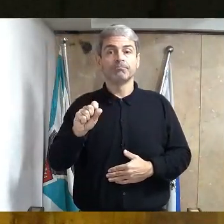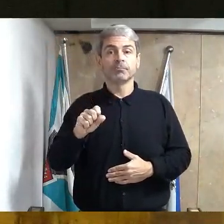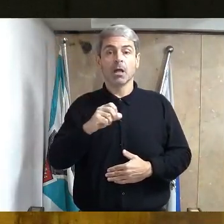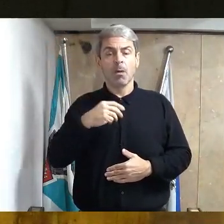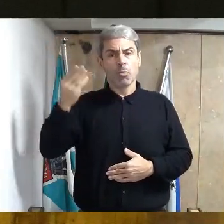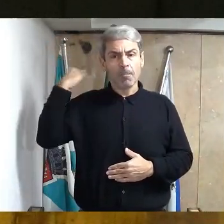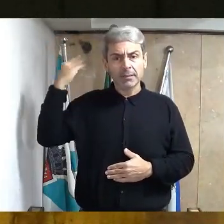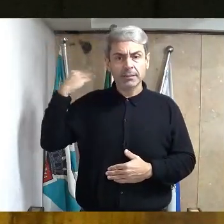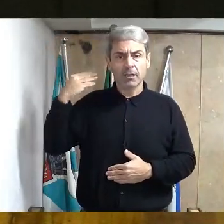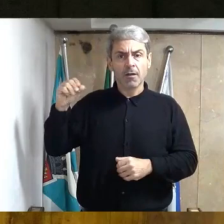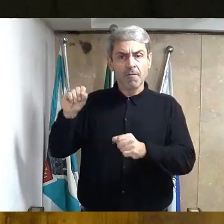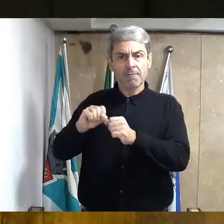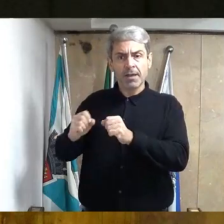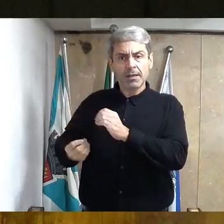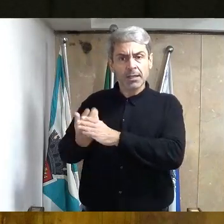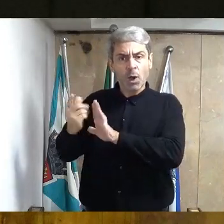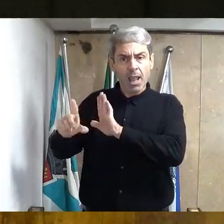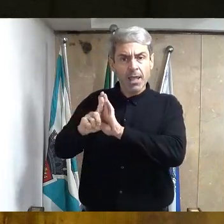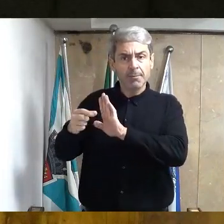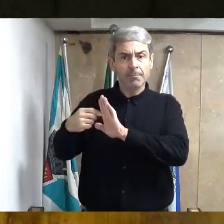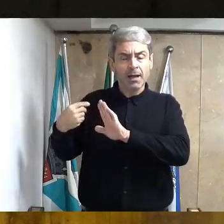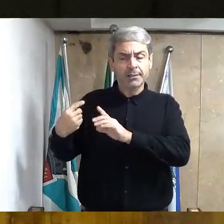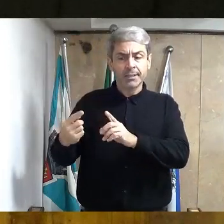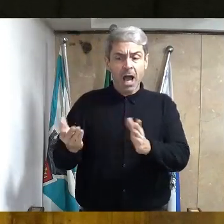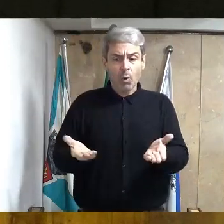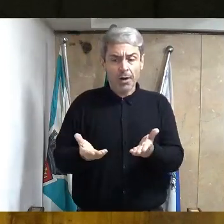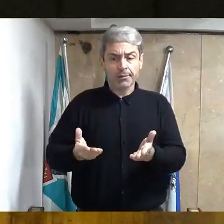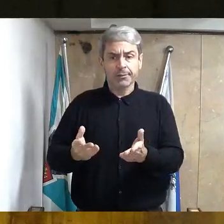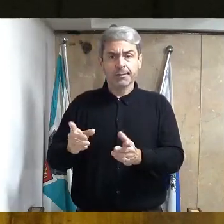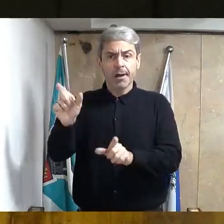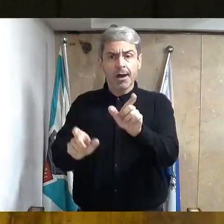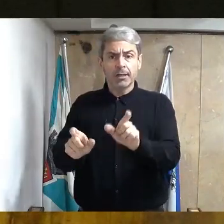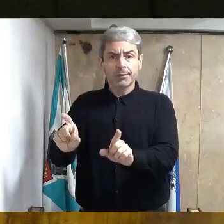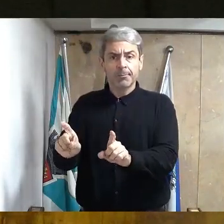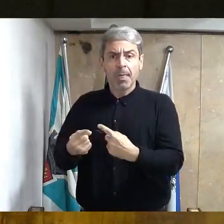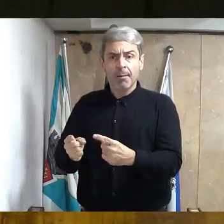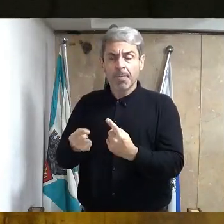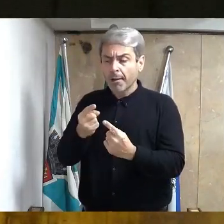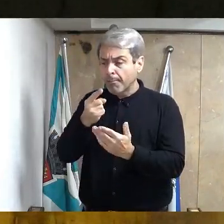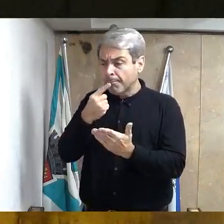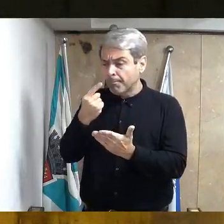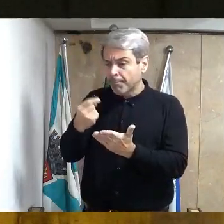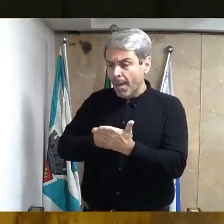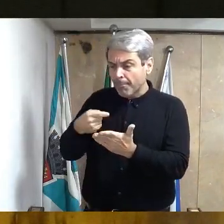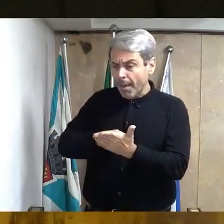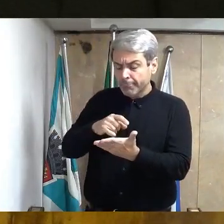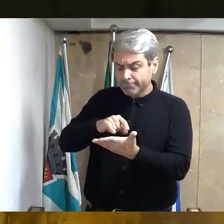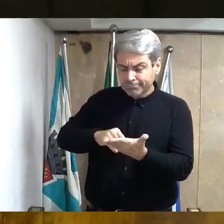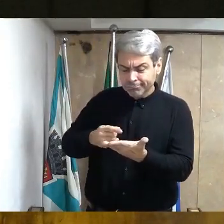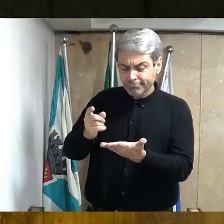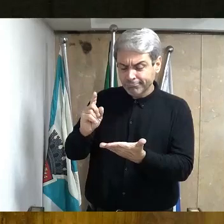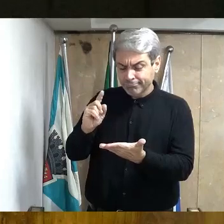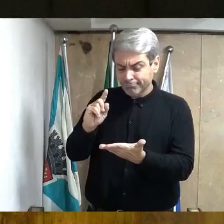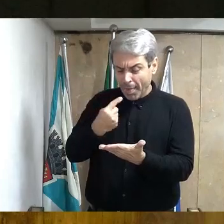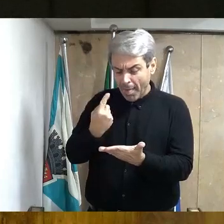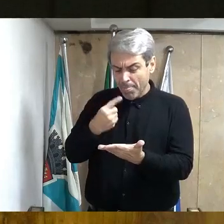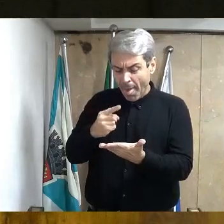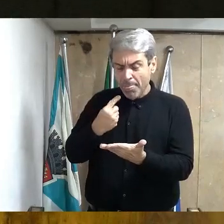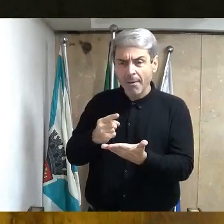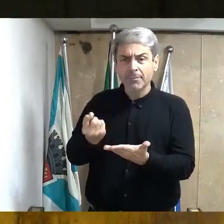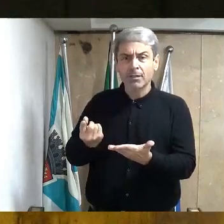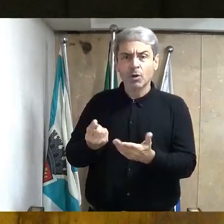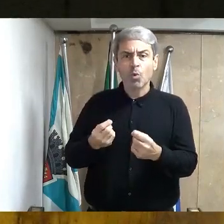as denúncias que estão chegando parece que estão modificando as coisas. Parece que estão cobrando